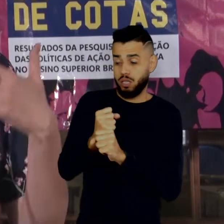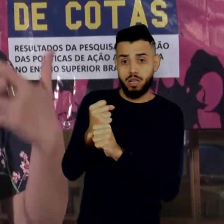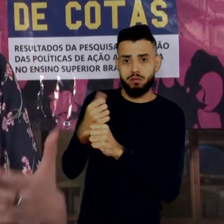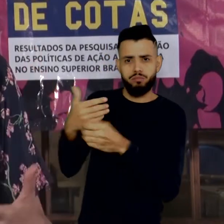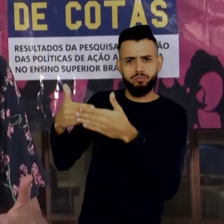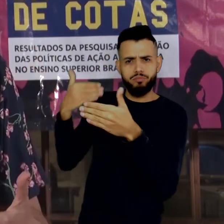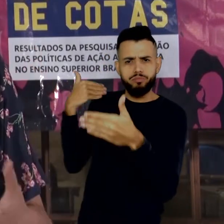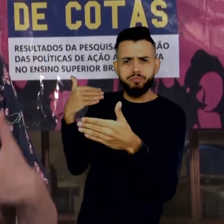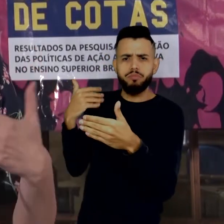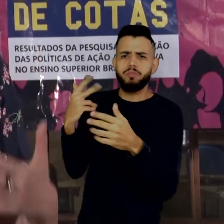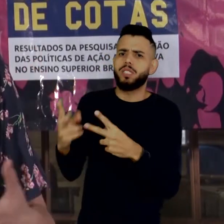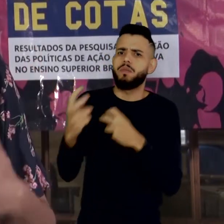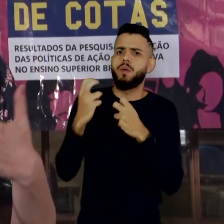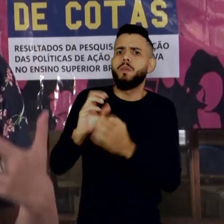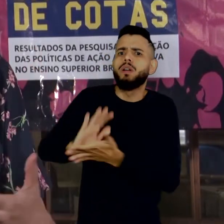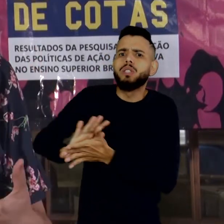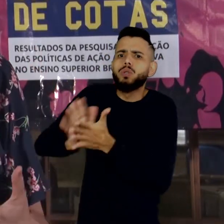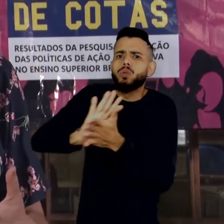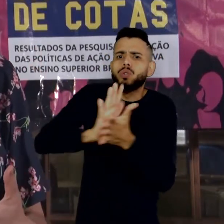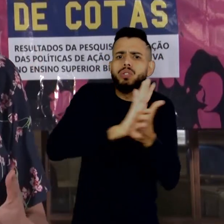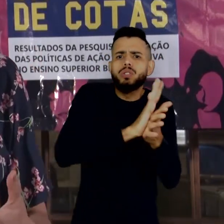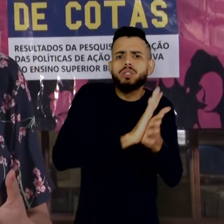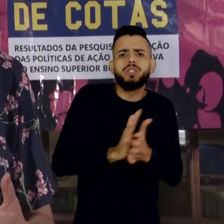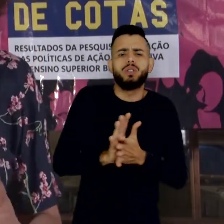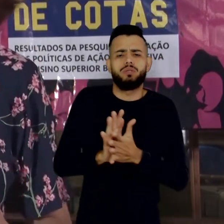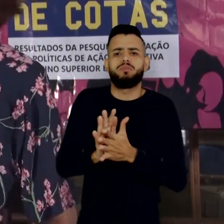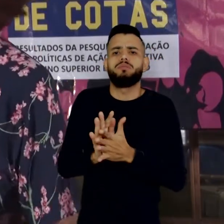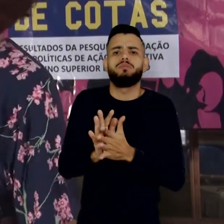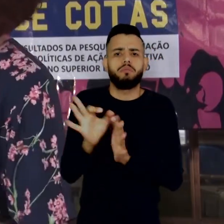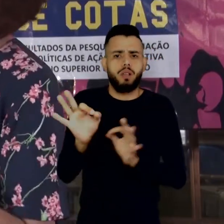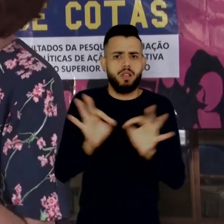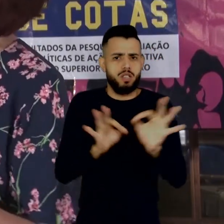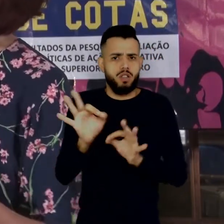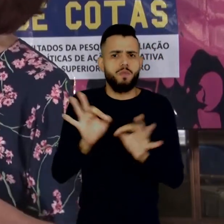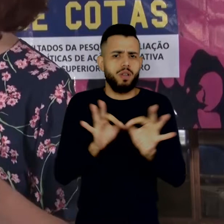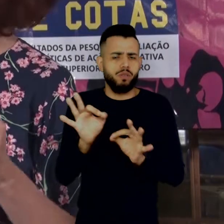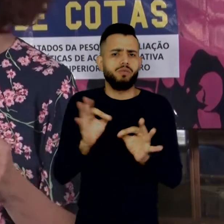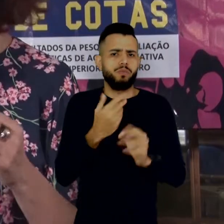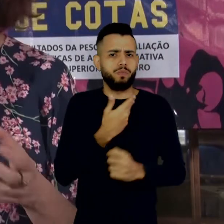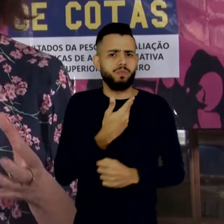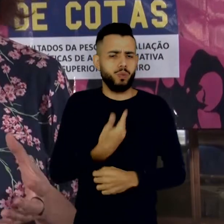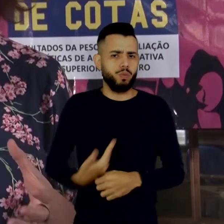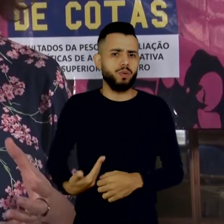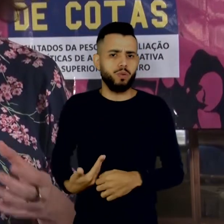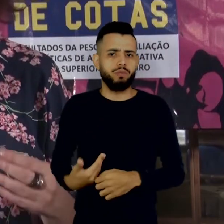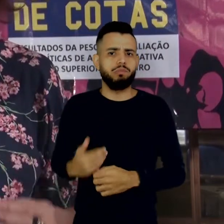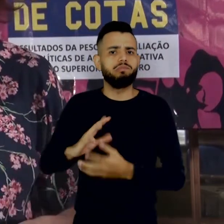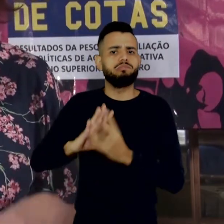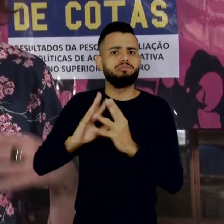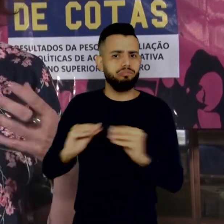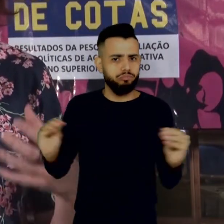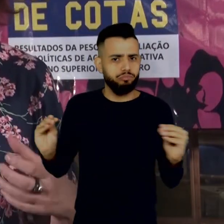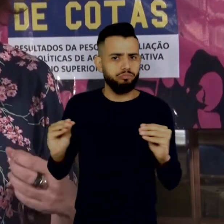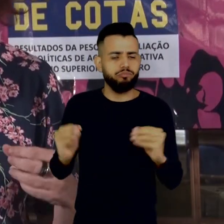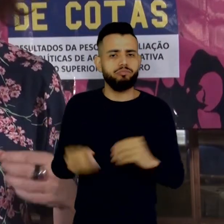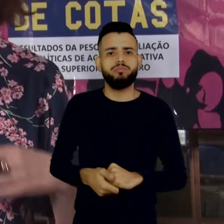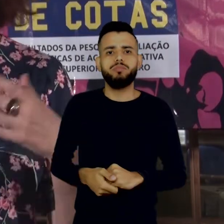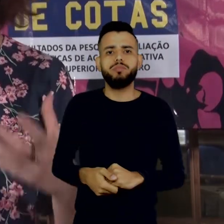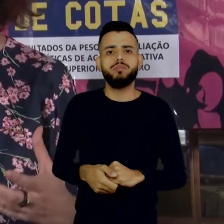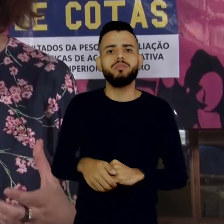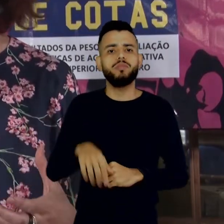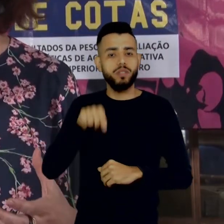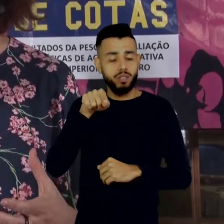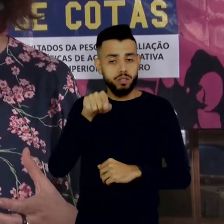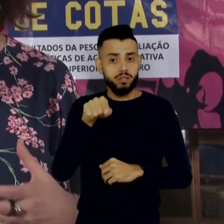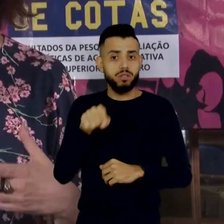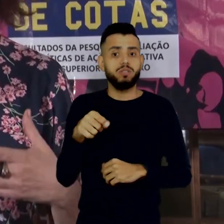vivemos a destruição dos instrumentos de planejamento público, né? Então, aqui, esse ponto que é fundamental,